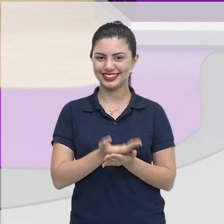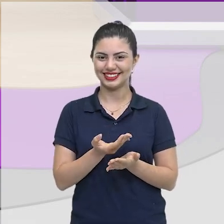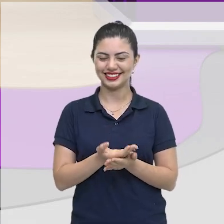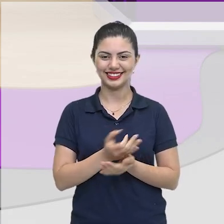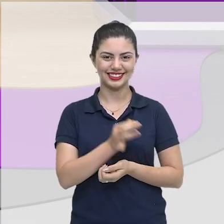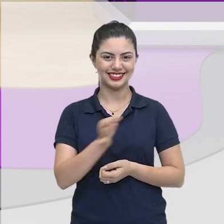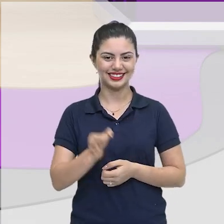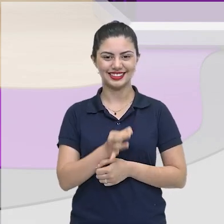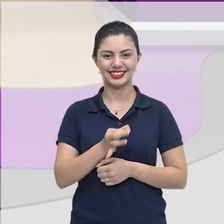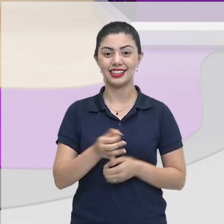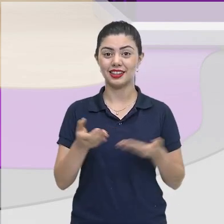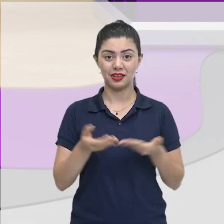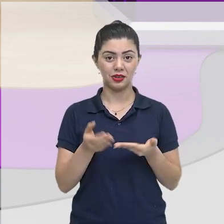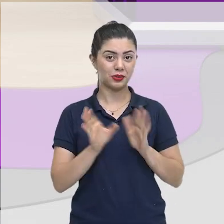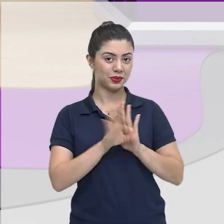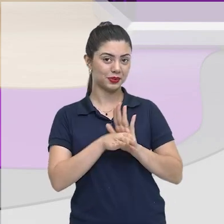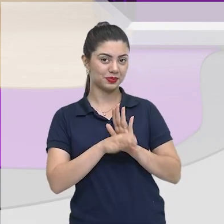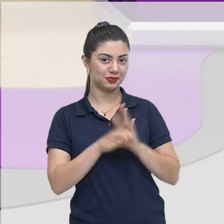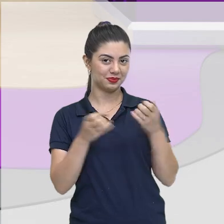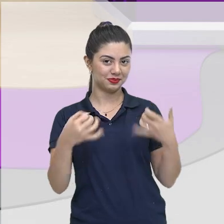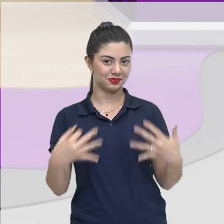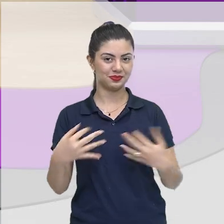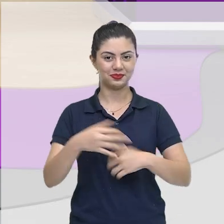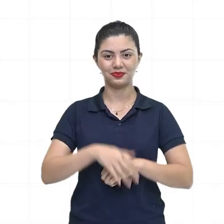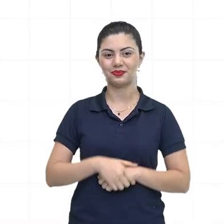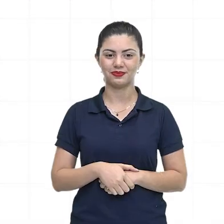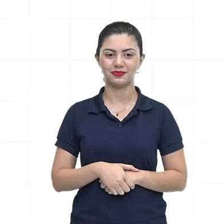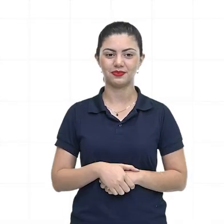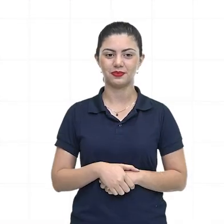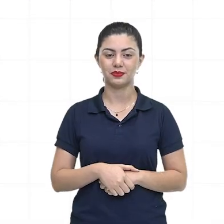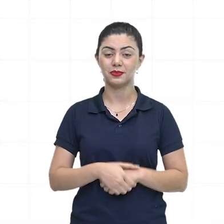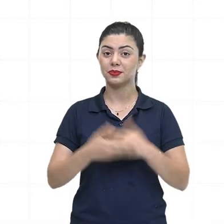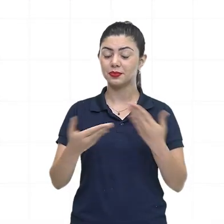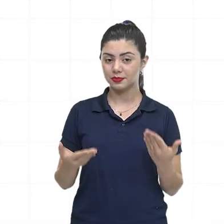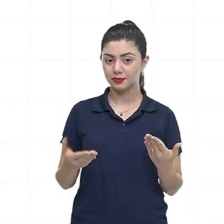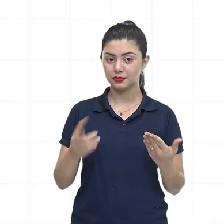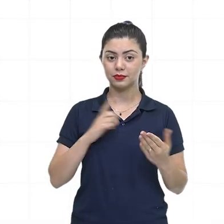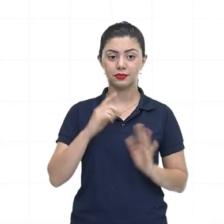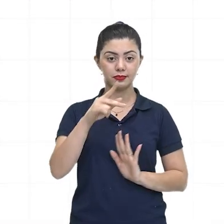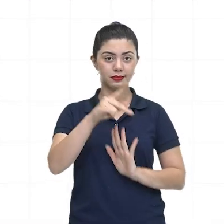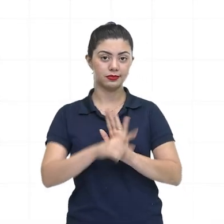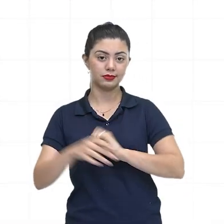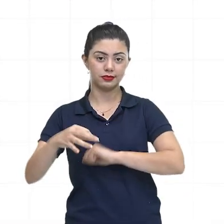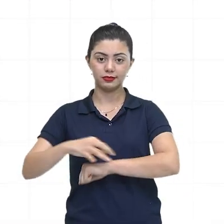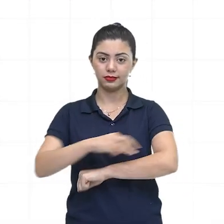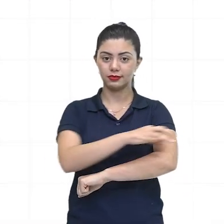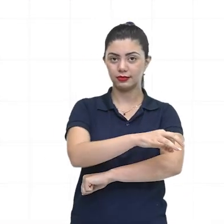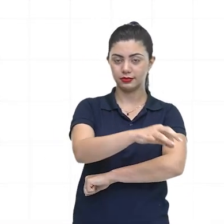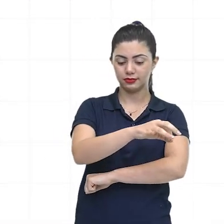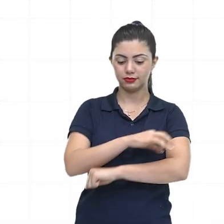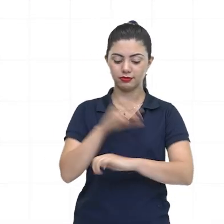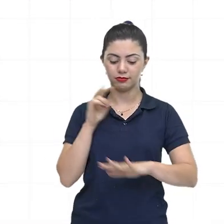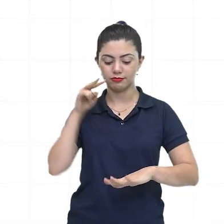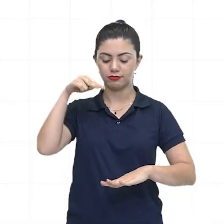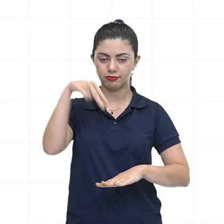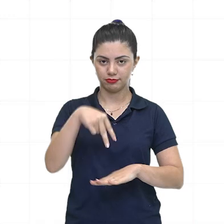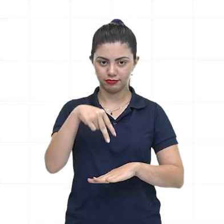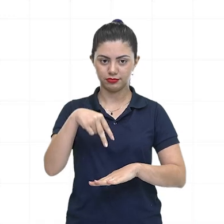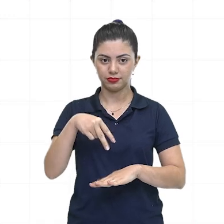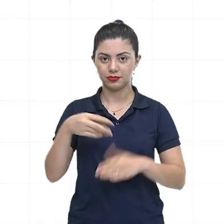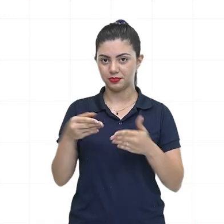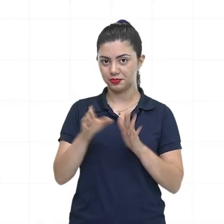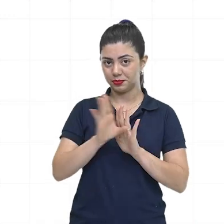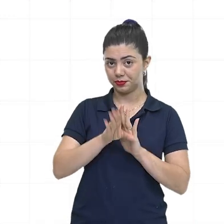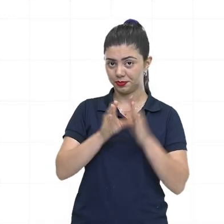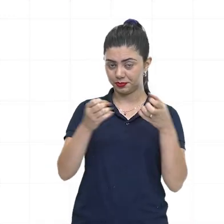nossa definição do conteúdo. Me acompanhem aí. Então, plantas baixas e vistas aéreas.